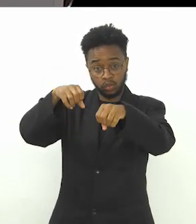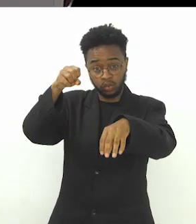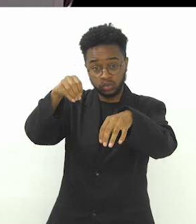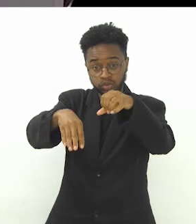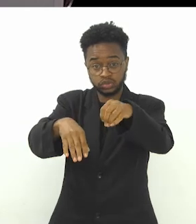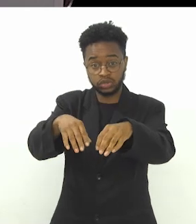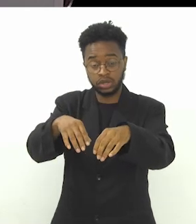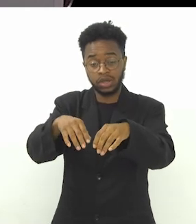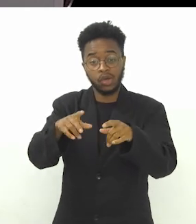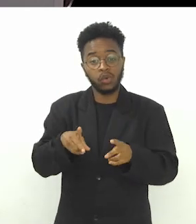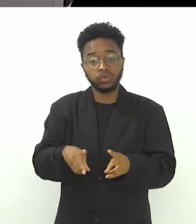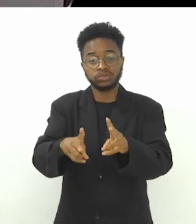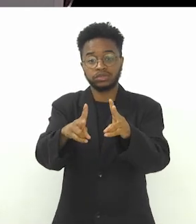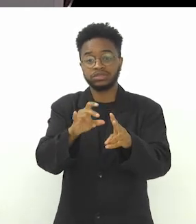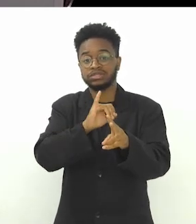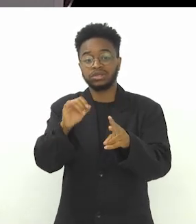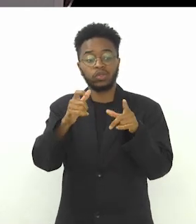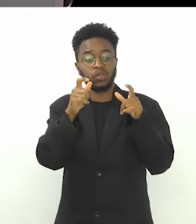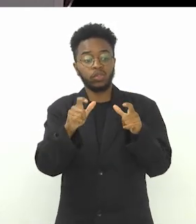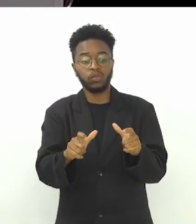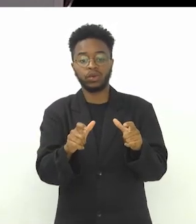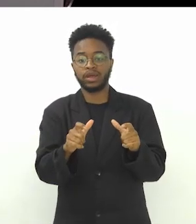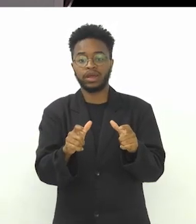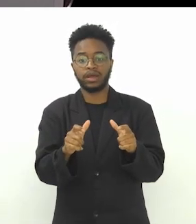para o setor que não tinha